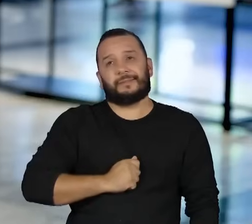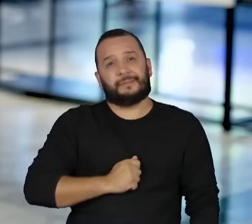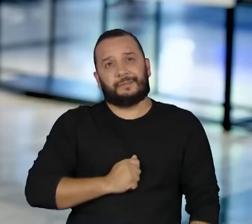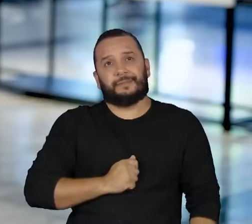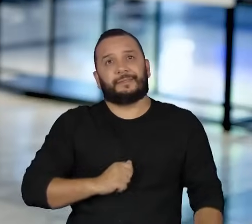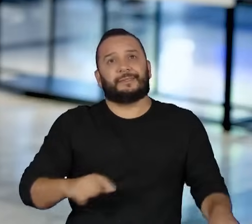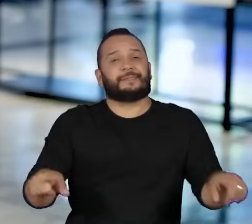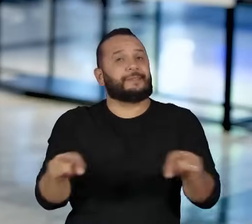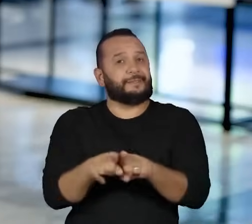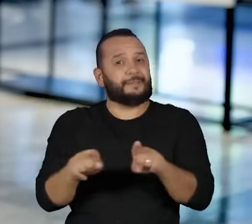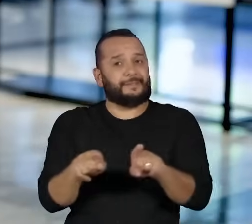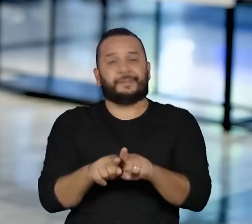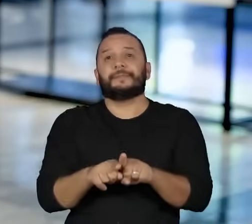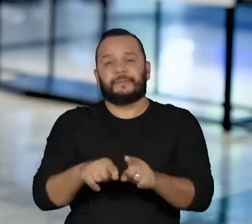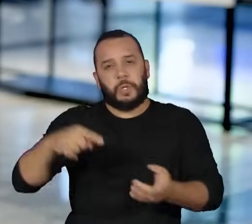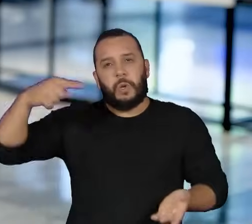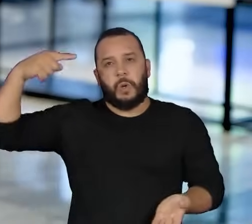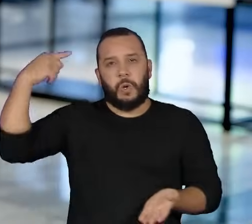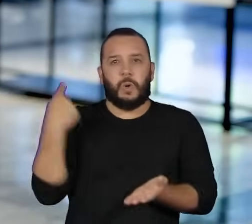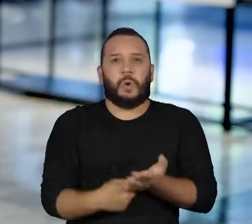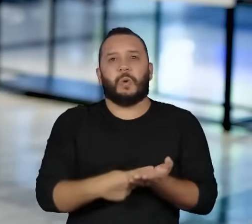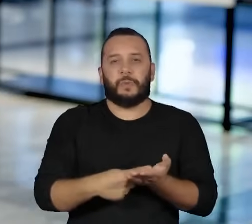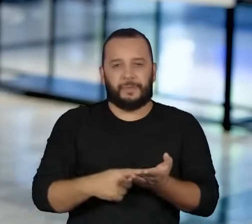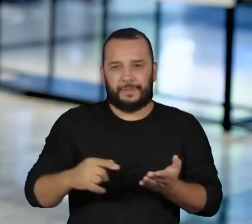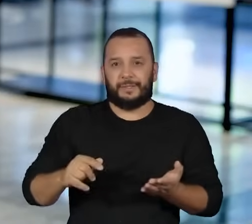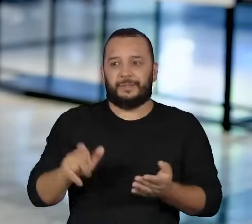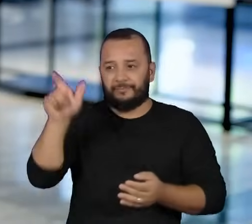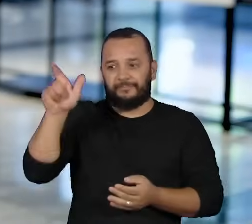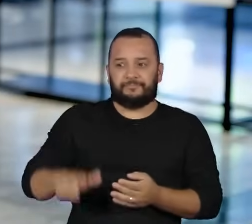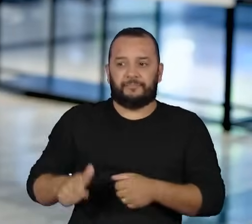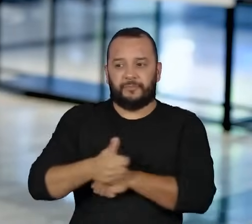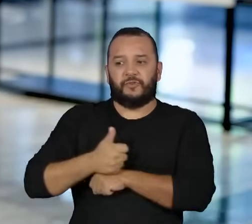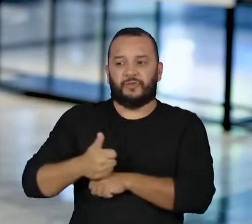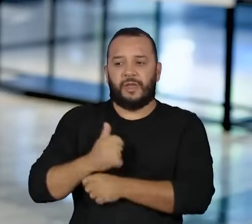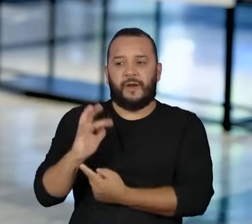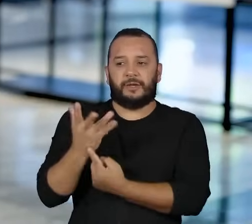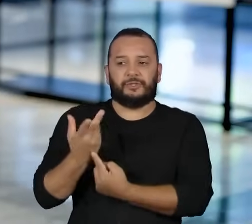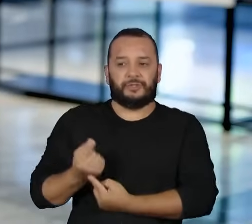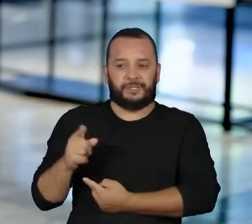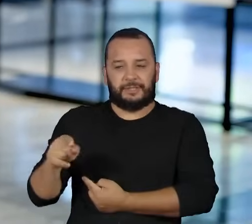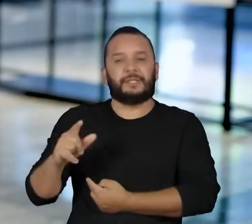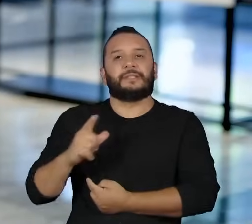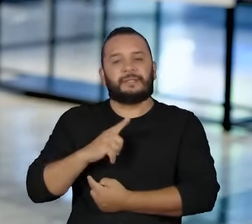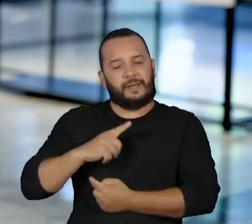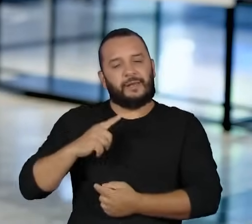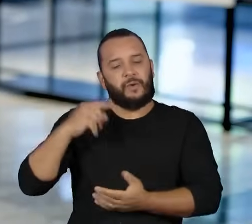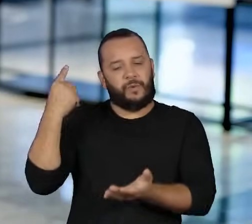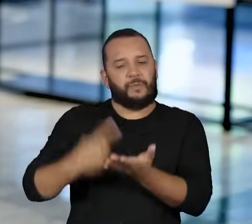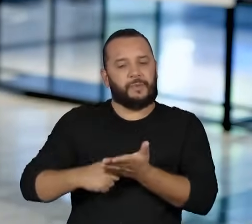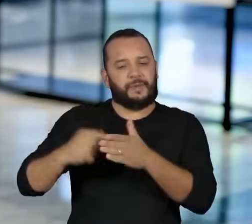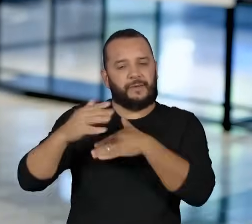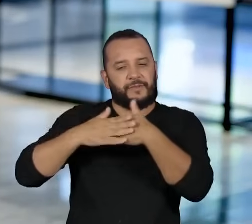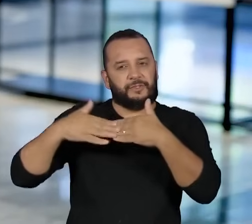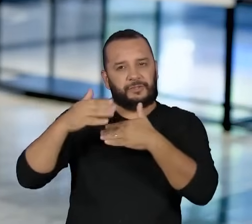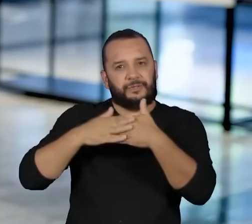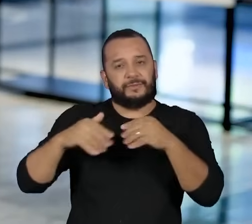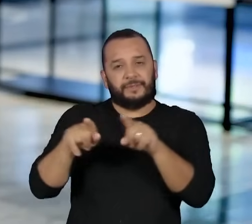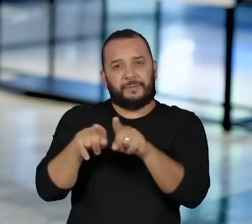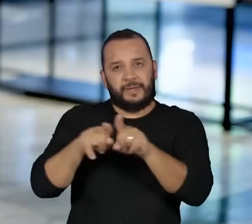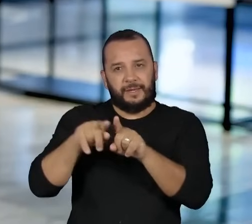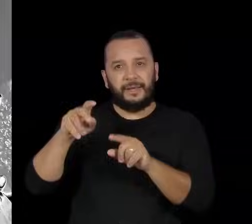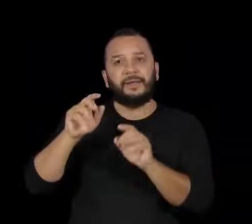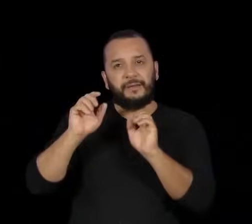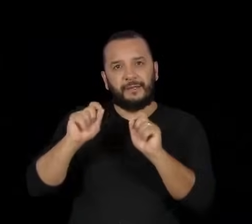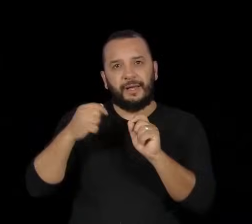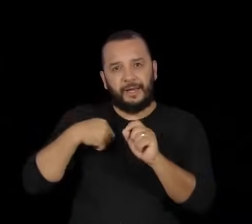testemunhos de um compromisso que o artista tem, afetivo e intelectual, com aqueles que ele